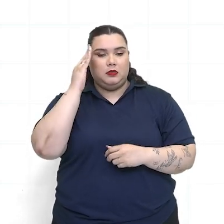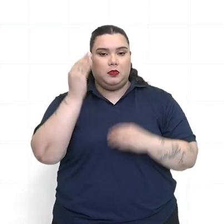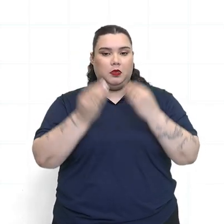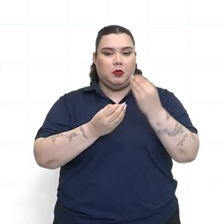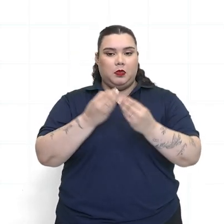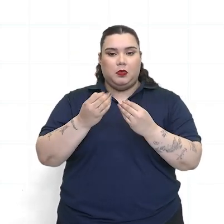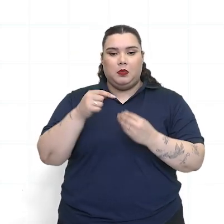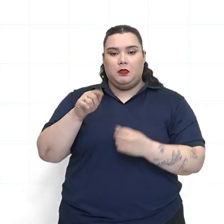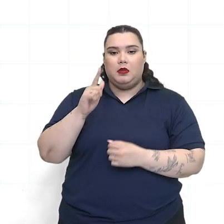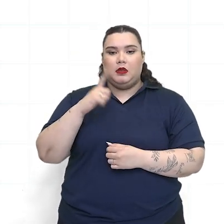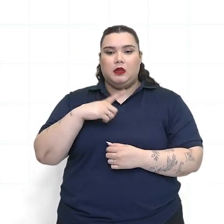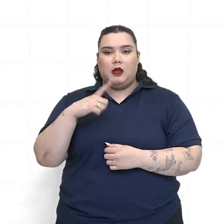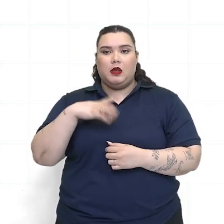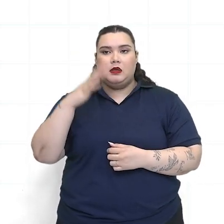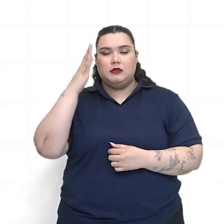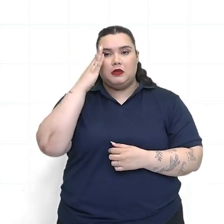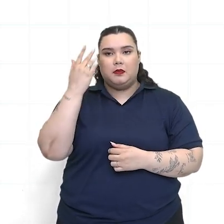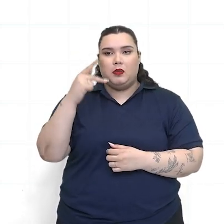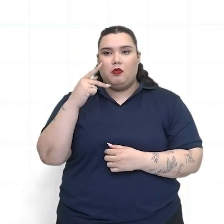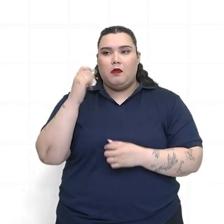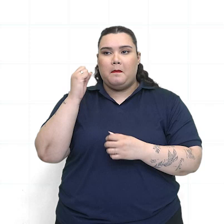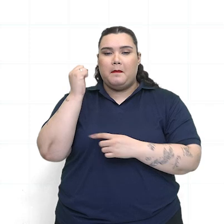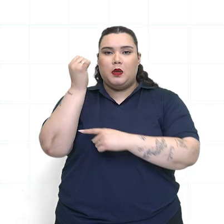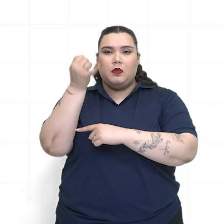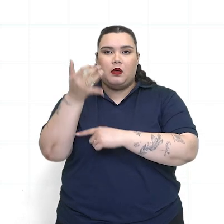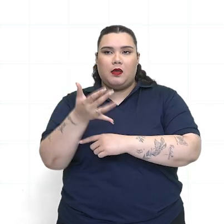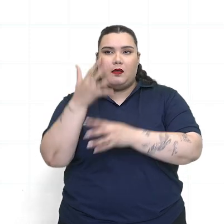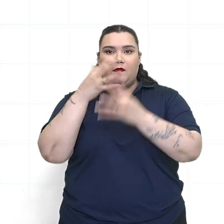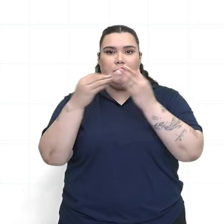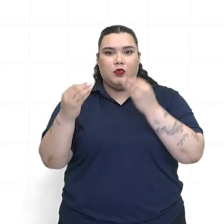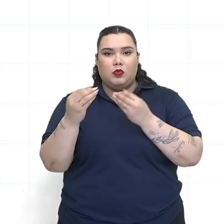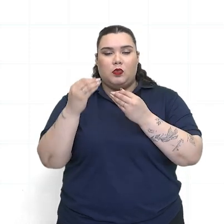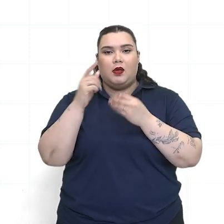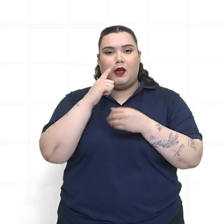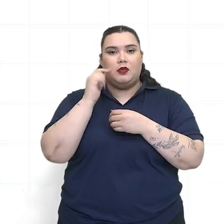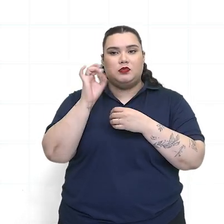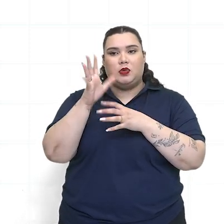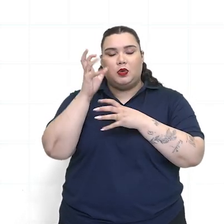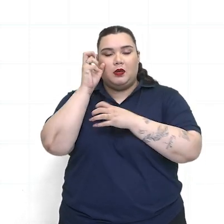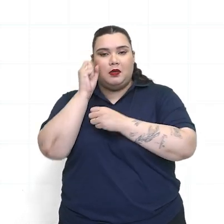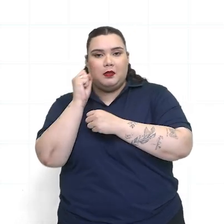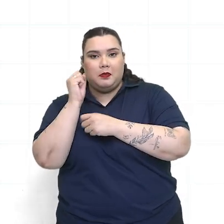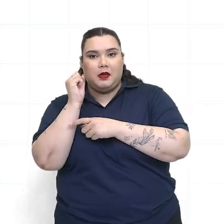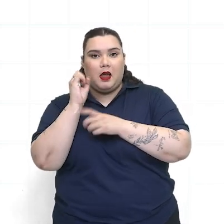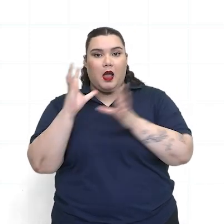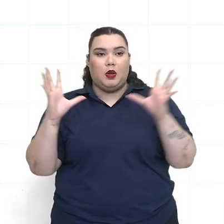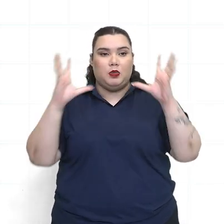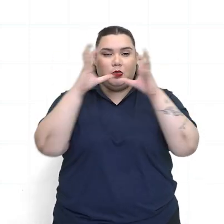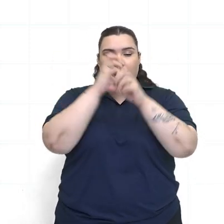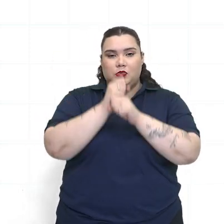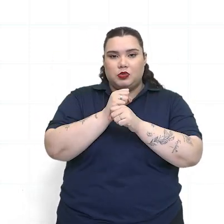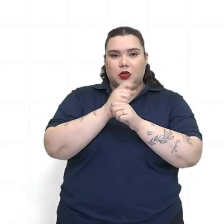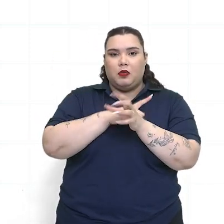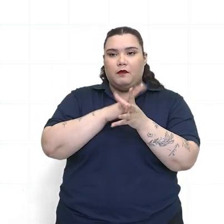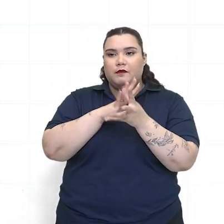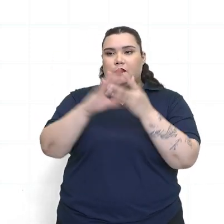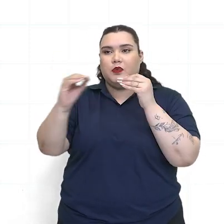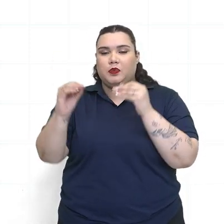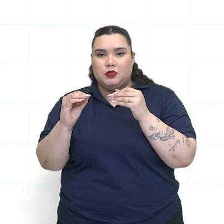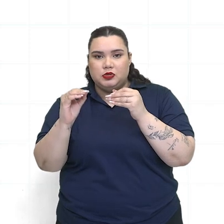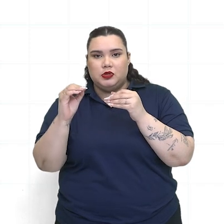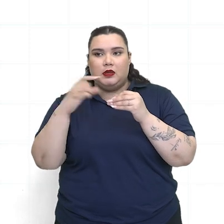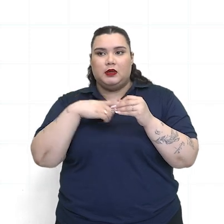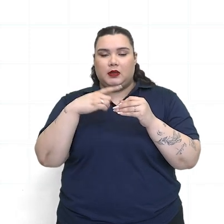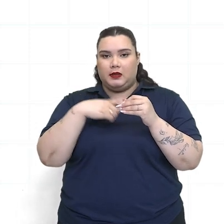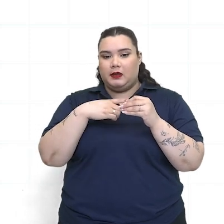mundo felino, das suas aventuras, né? Porque o gato só dorme e de noite ele fica acordado, né? Ele